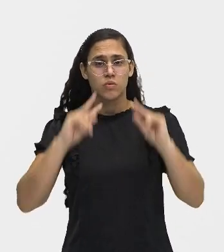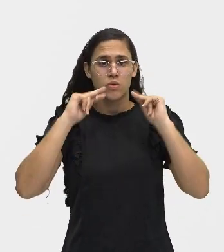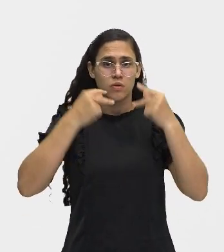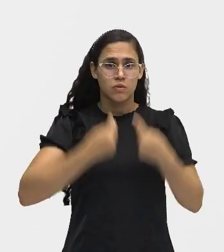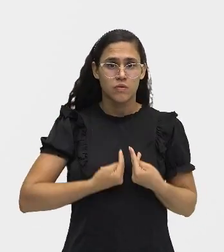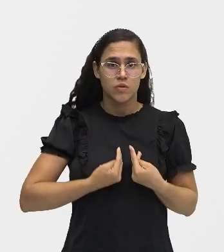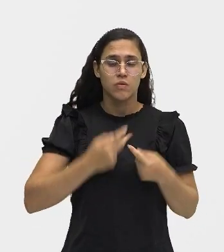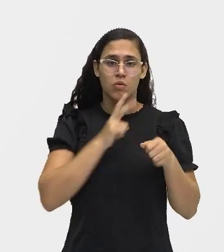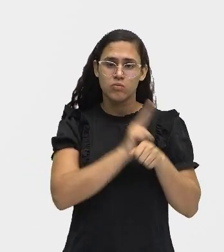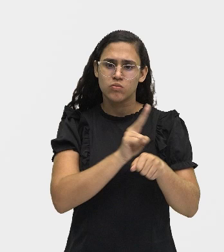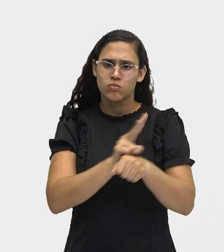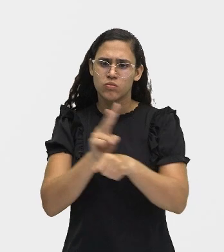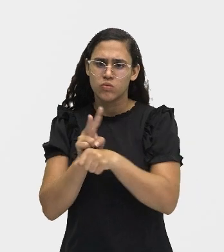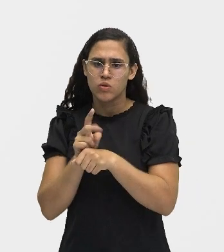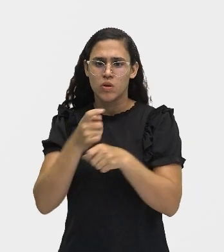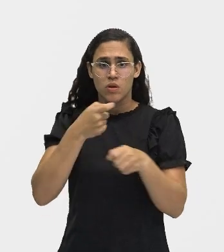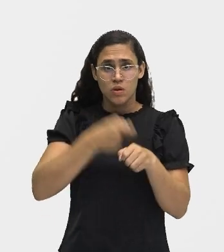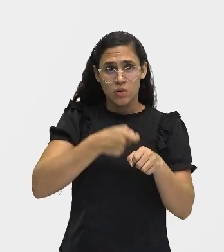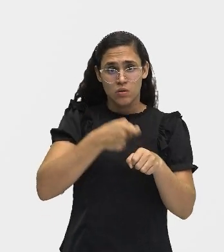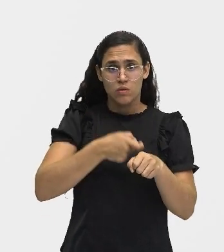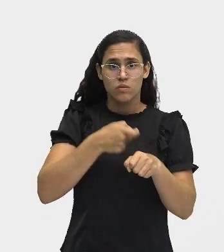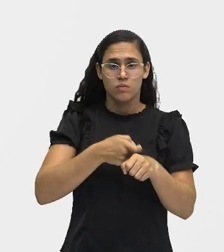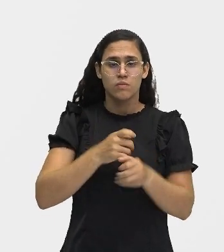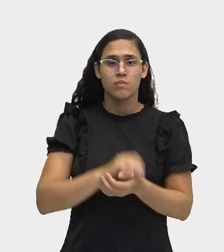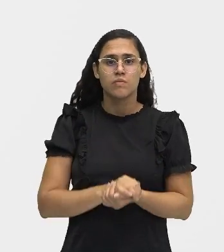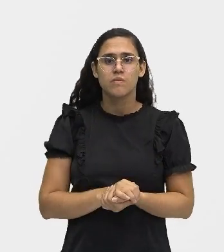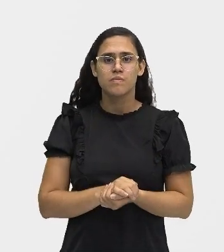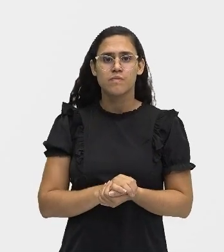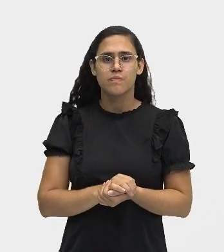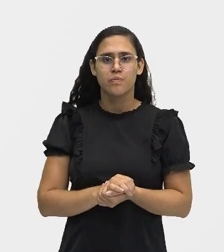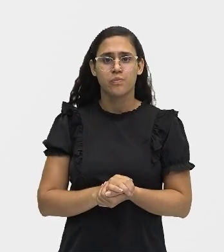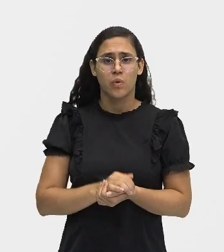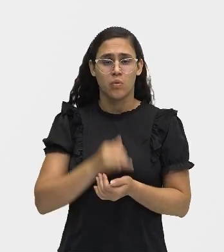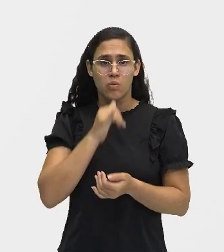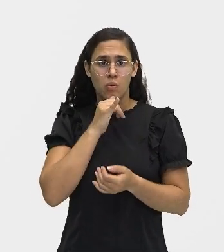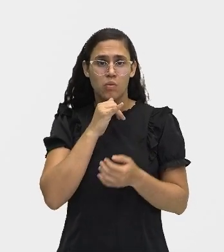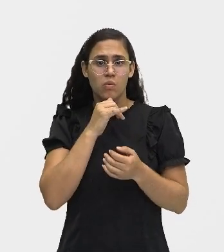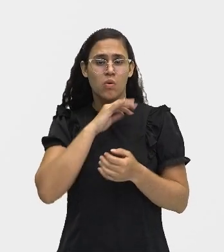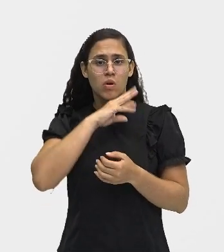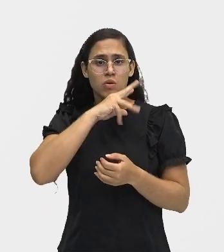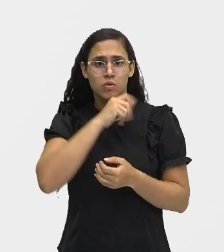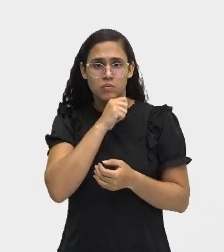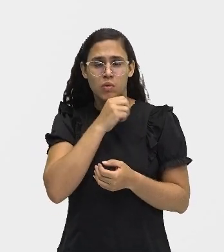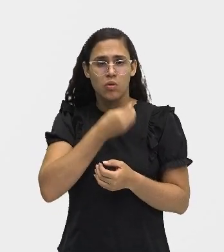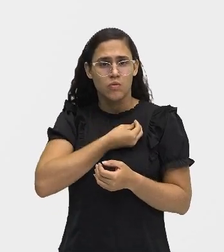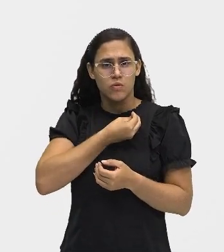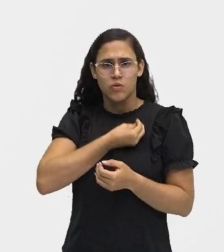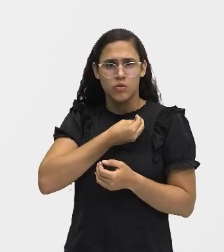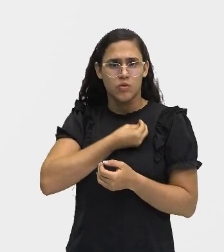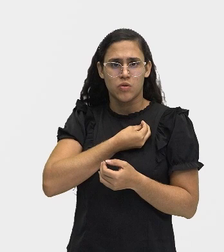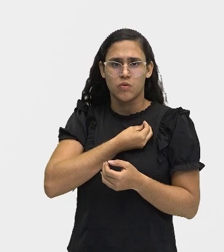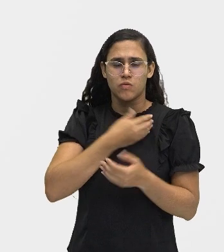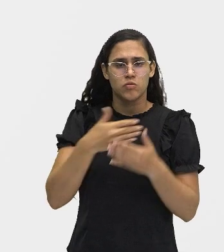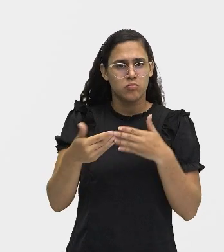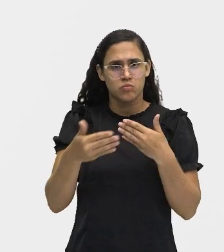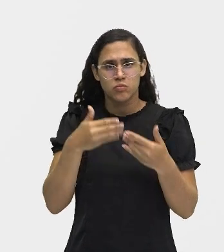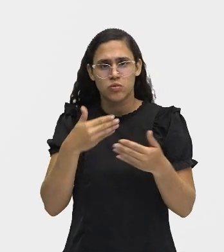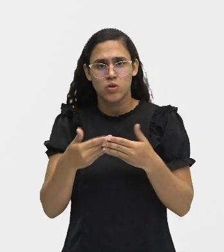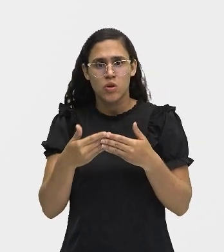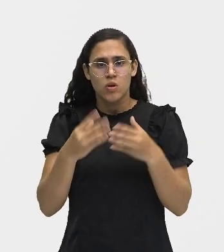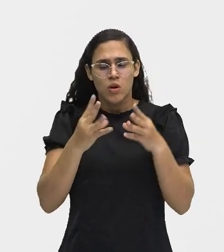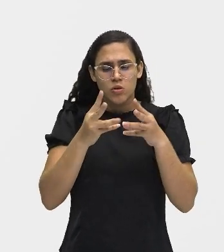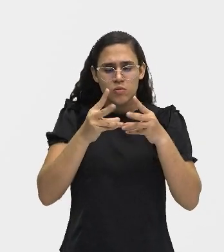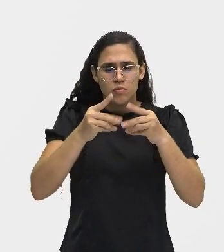ali em rochas, né? Então, o animal, né, o ser vivo entra em decomposição, as partes moles se decompõem, e aí